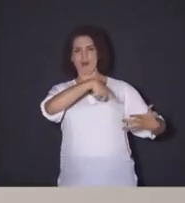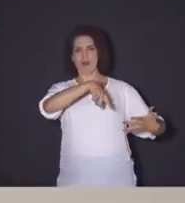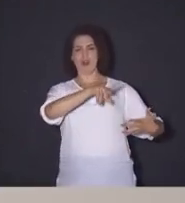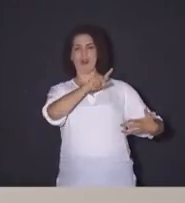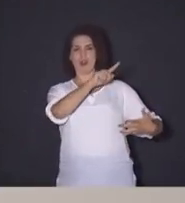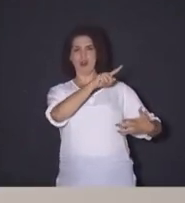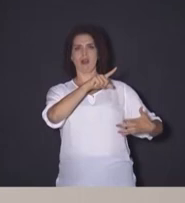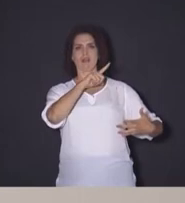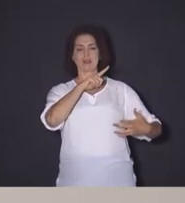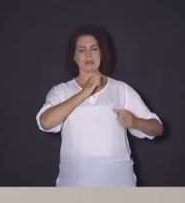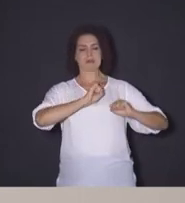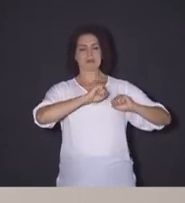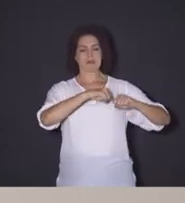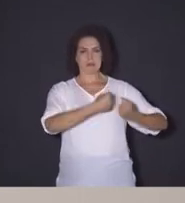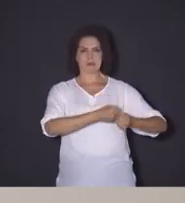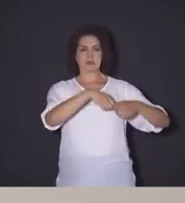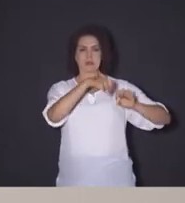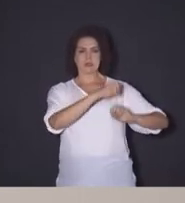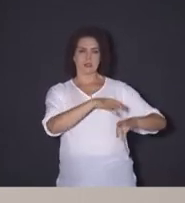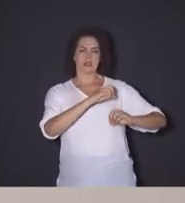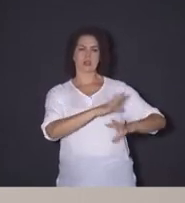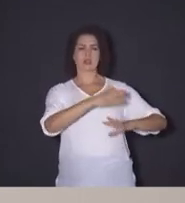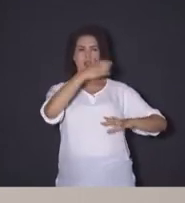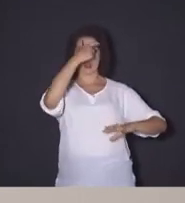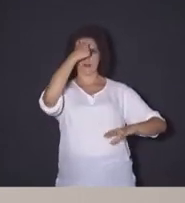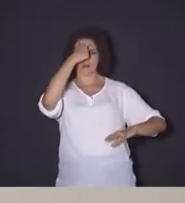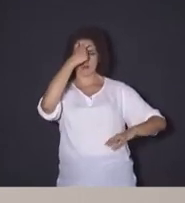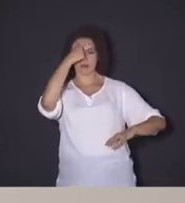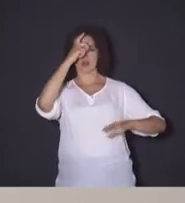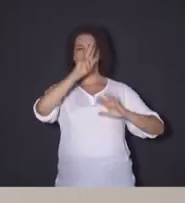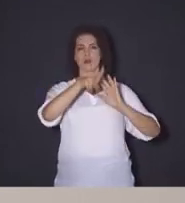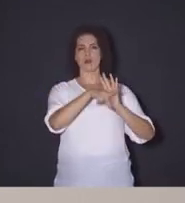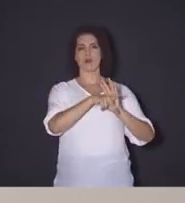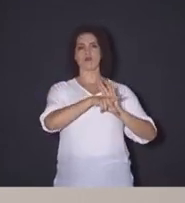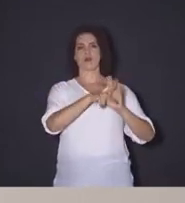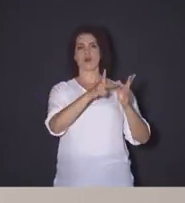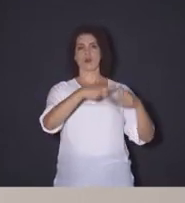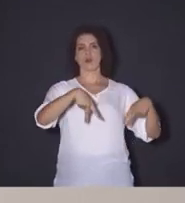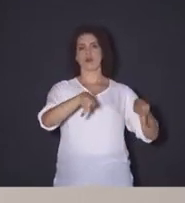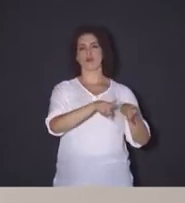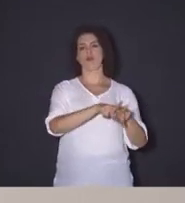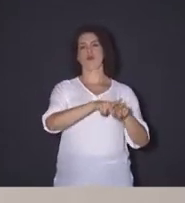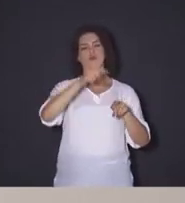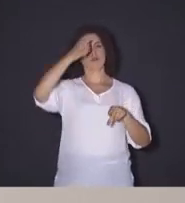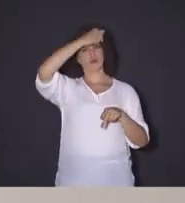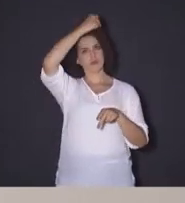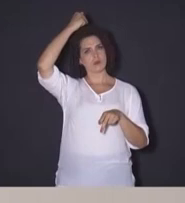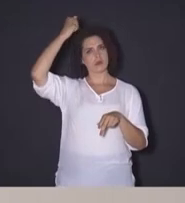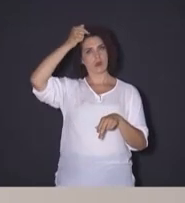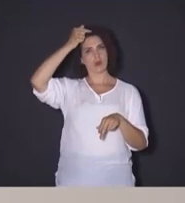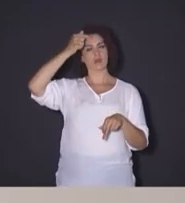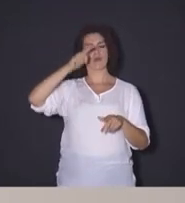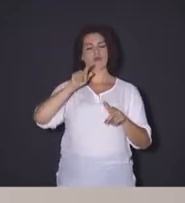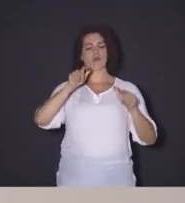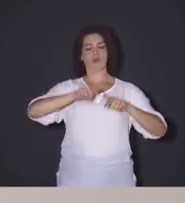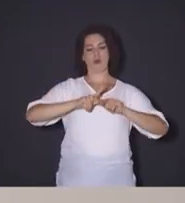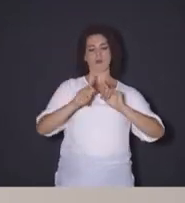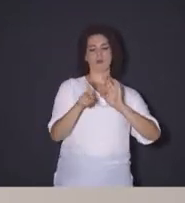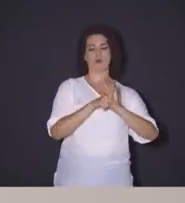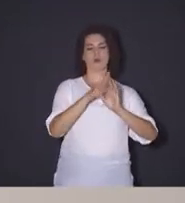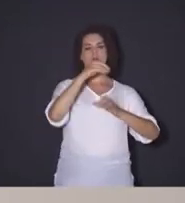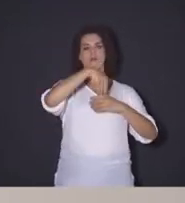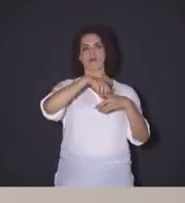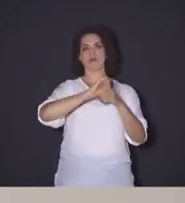e da compreensão do povo de santo andré do seu lugar e da sua importância na sociedade agora eu queria